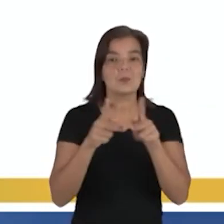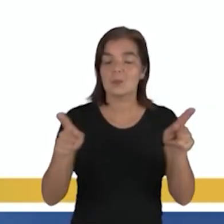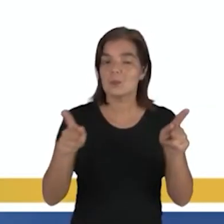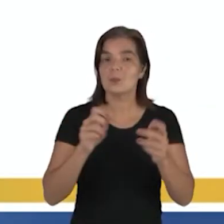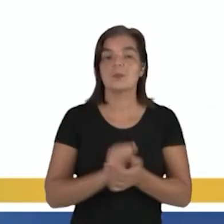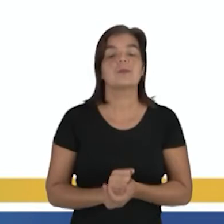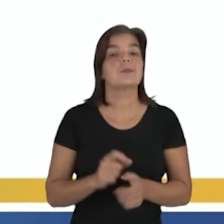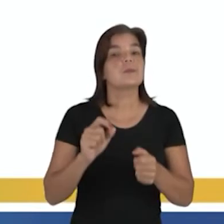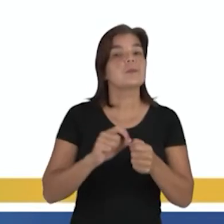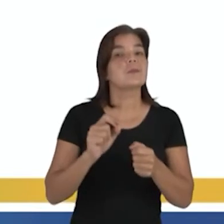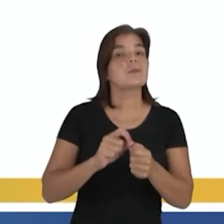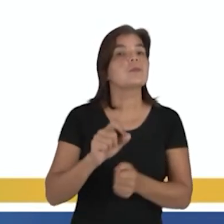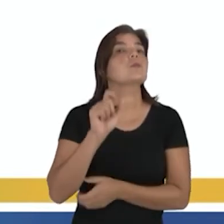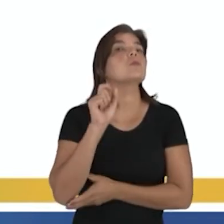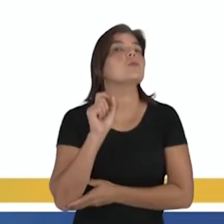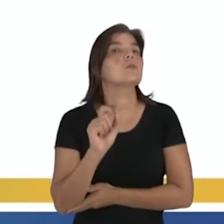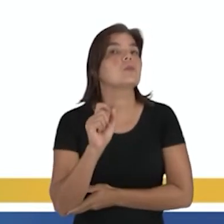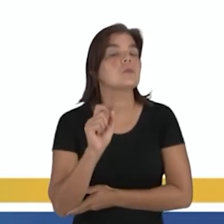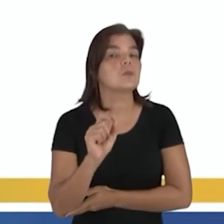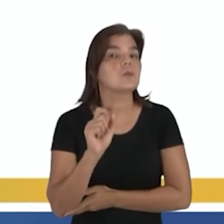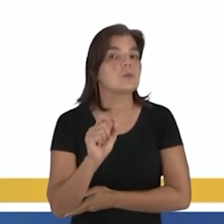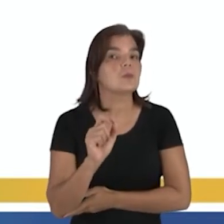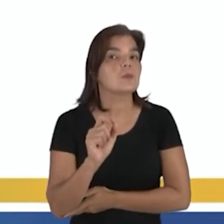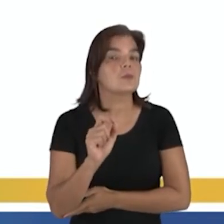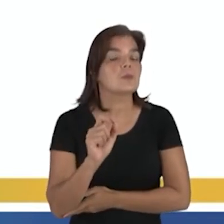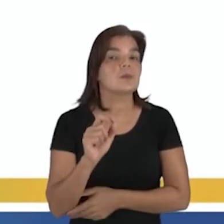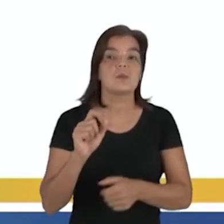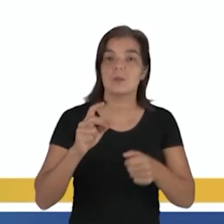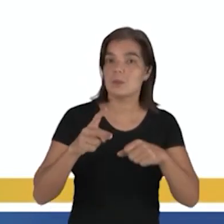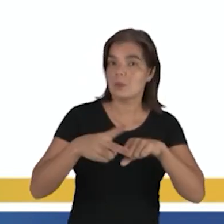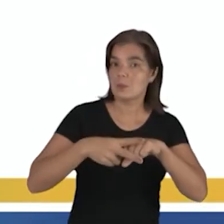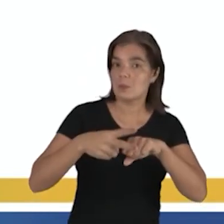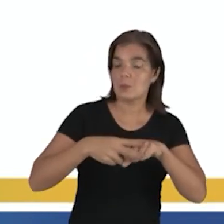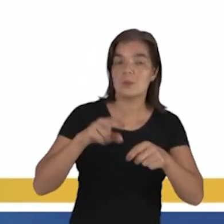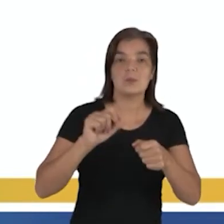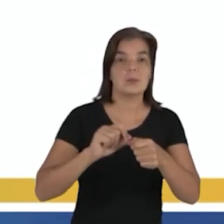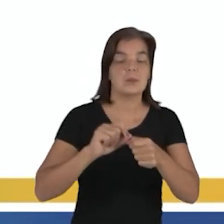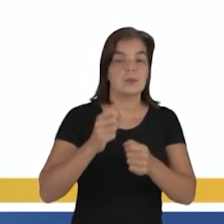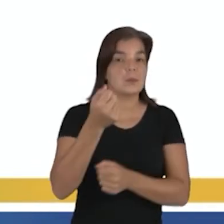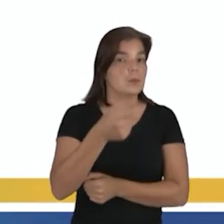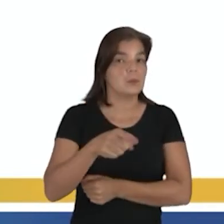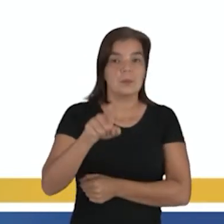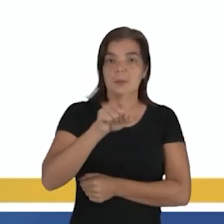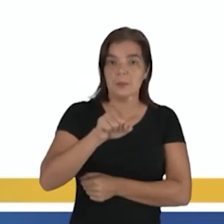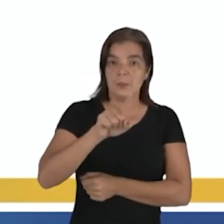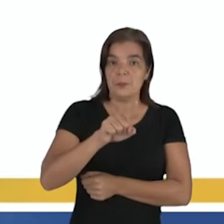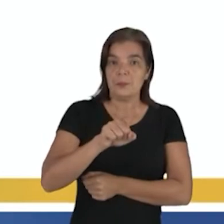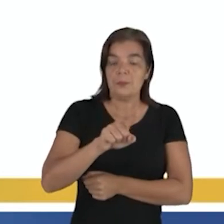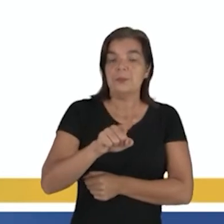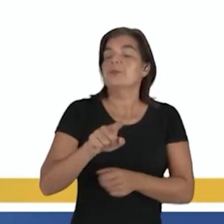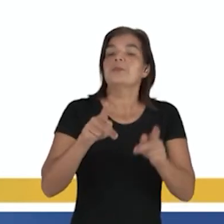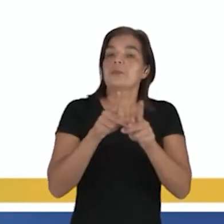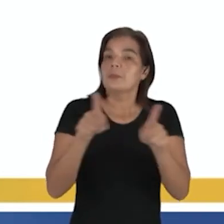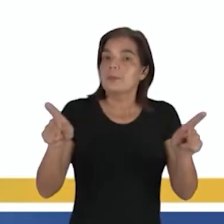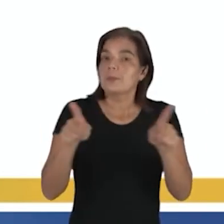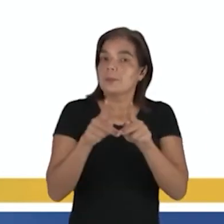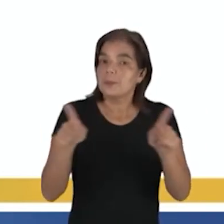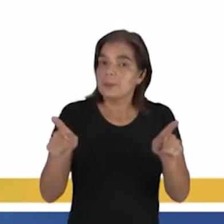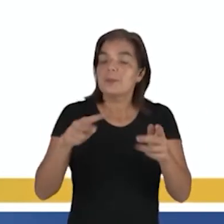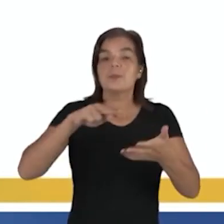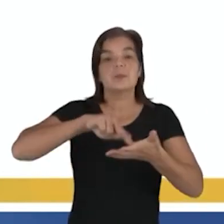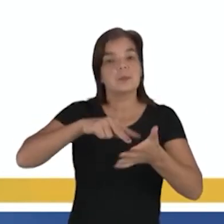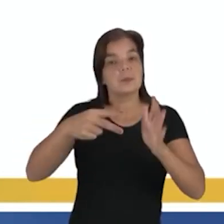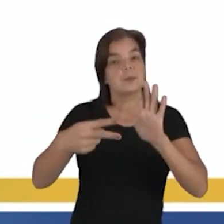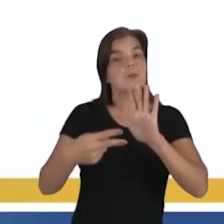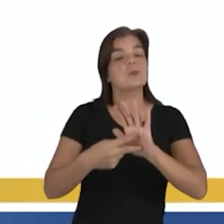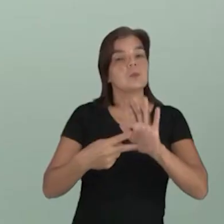preposição. Fez o quê? Esse verbo fazer, ele não exige preposição. Então,